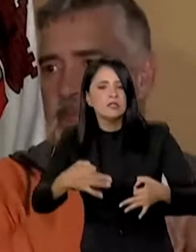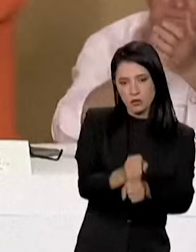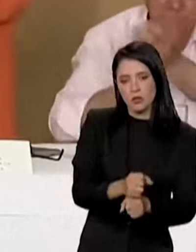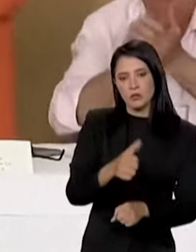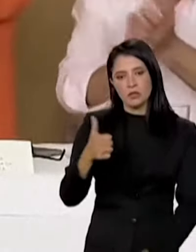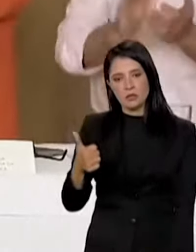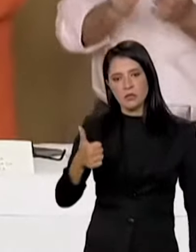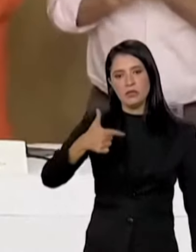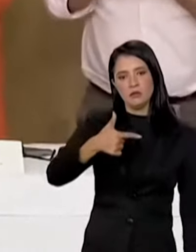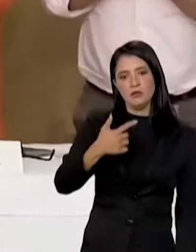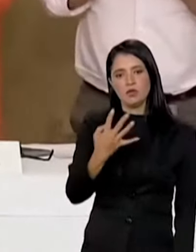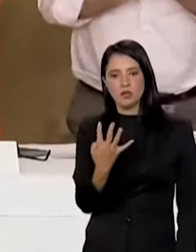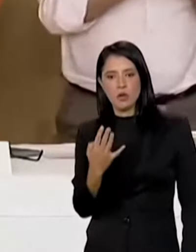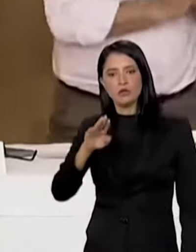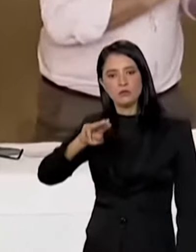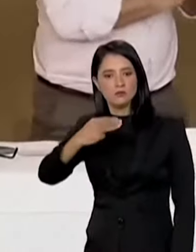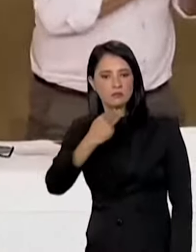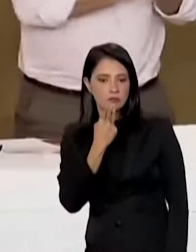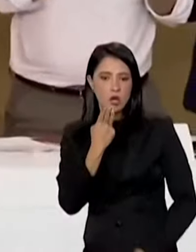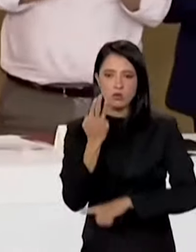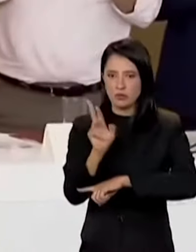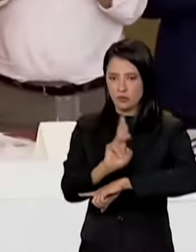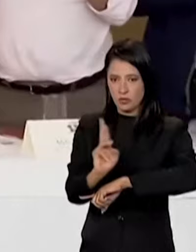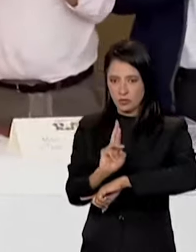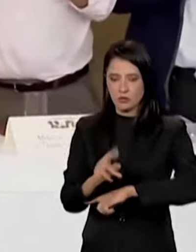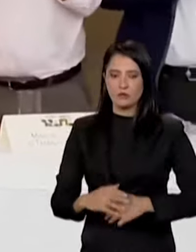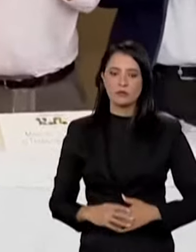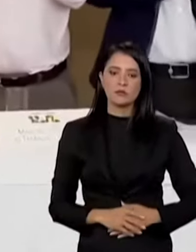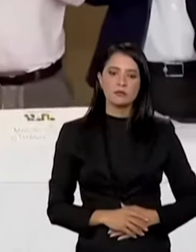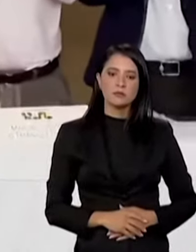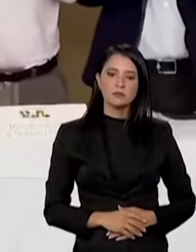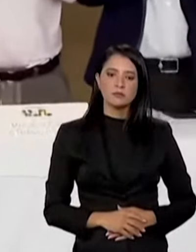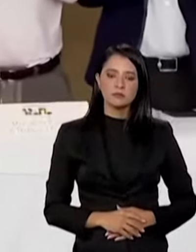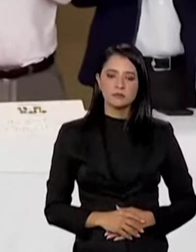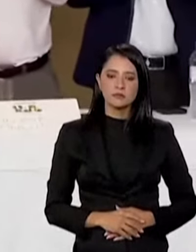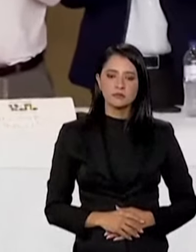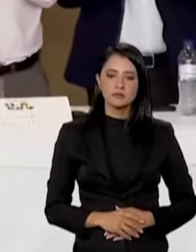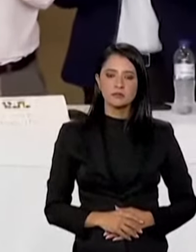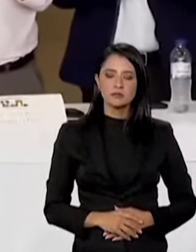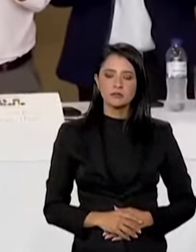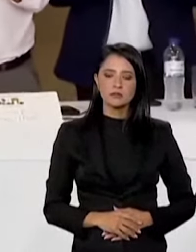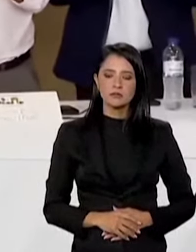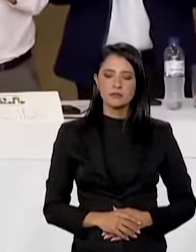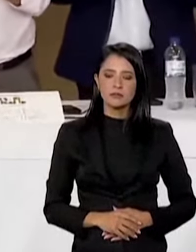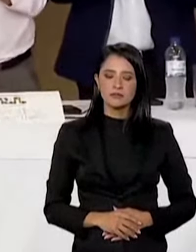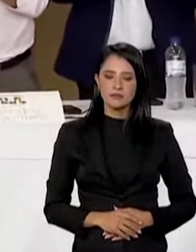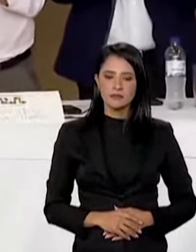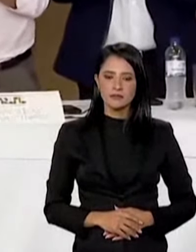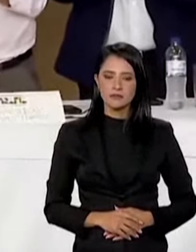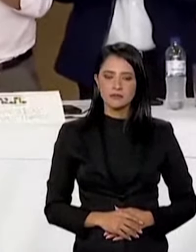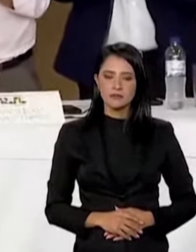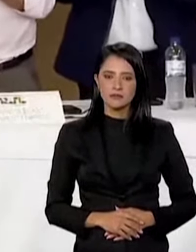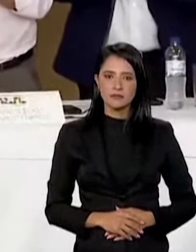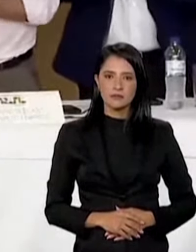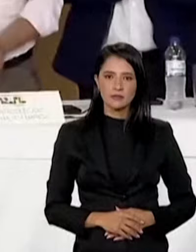do Sul nul Aproveitou a oportunidade para assinar uma série de medidas Provisórias que visam implementar novas ações de Socorro e recuperação dos Municípios